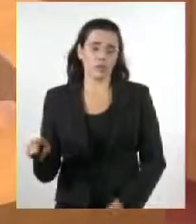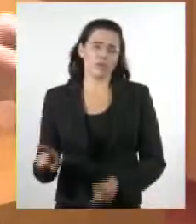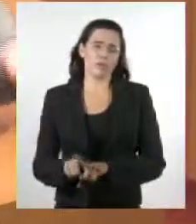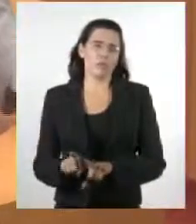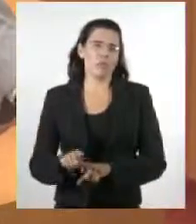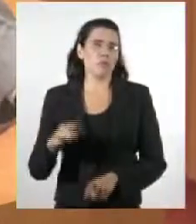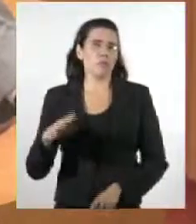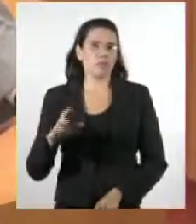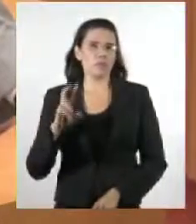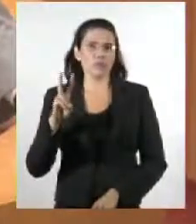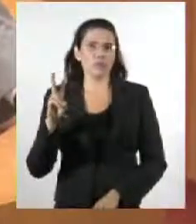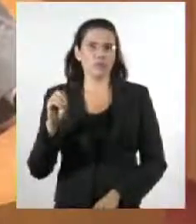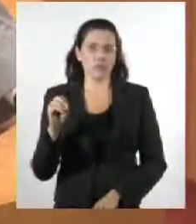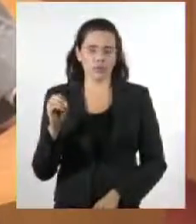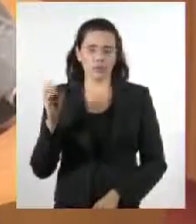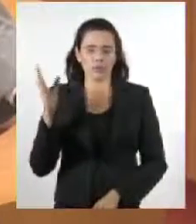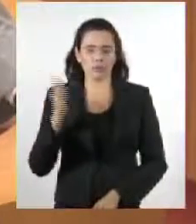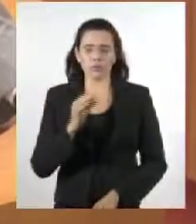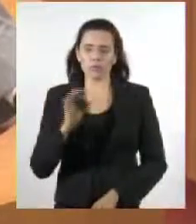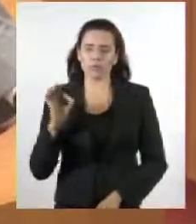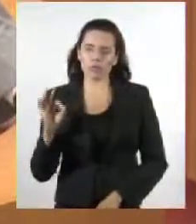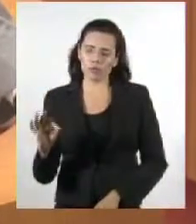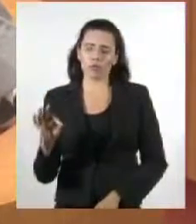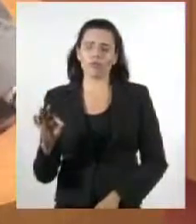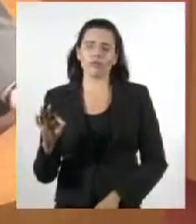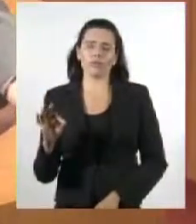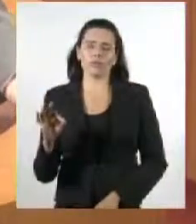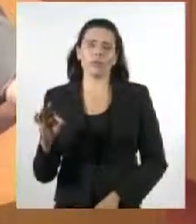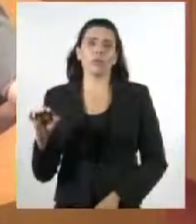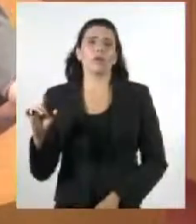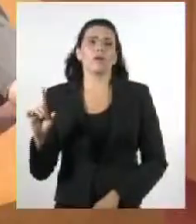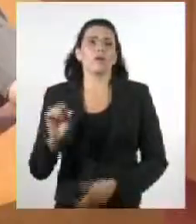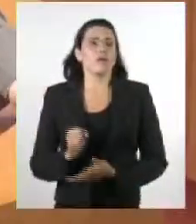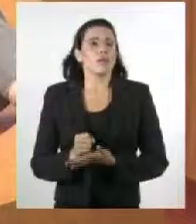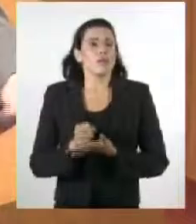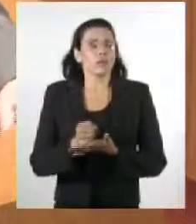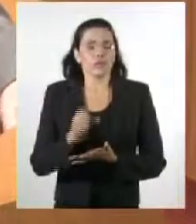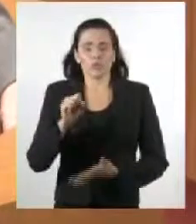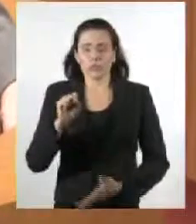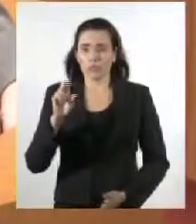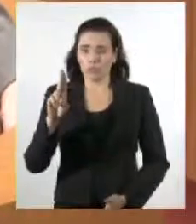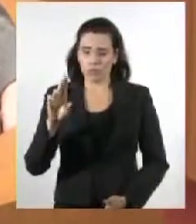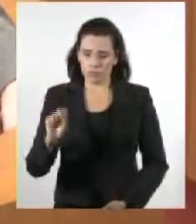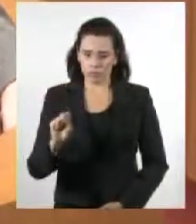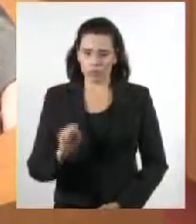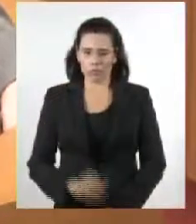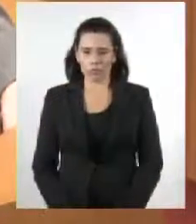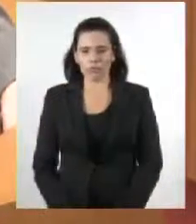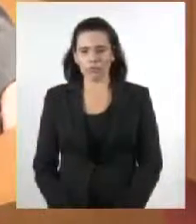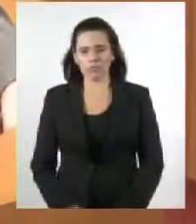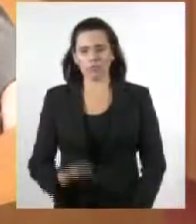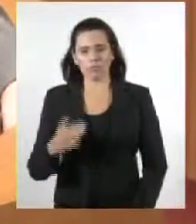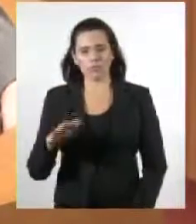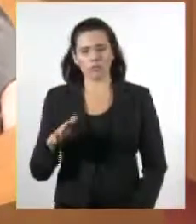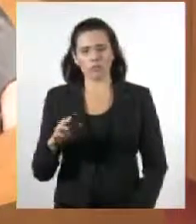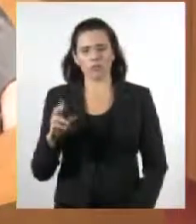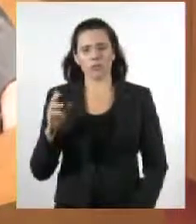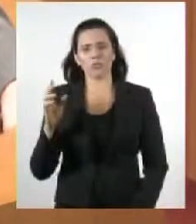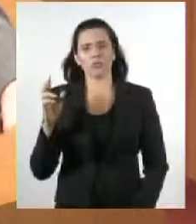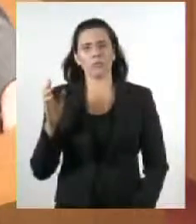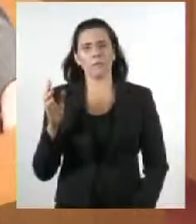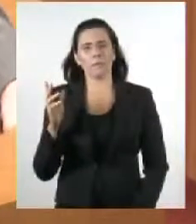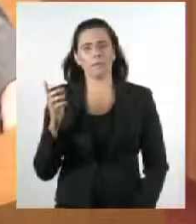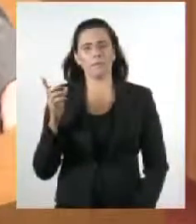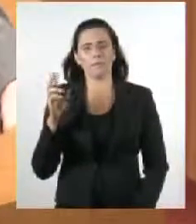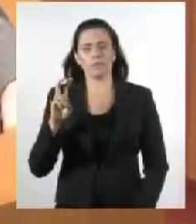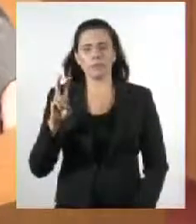na realidade, pelos dados fornecidos pelo Ministério da Saúde, mais de 50% do atendimento do SUS é feito